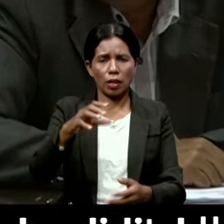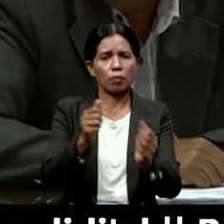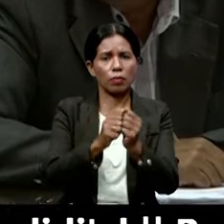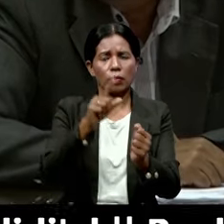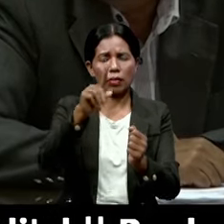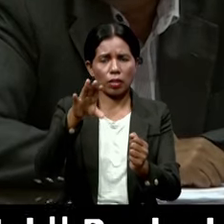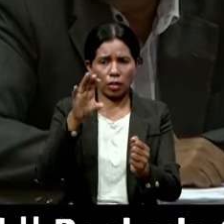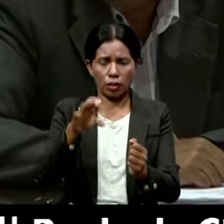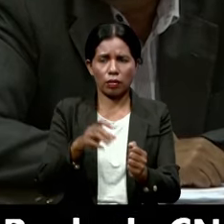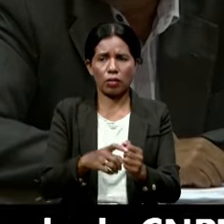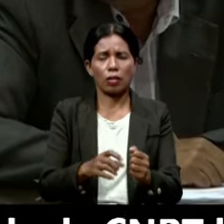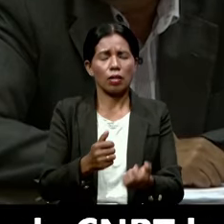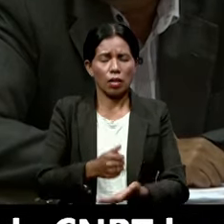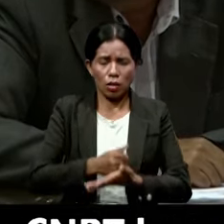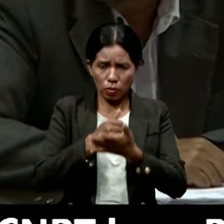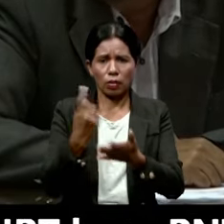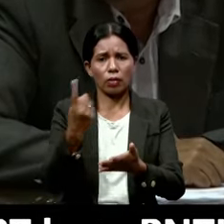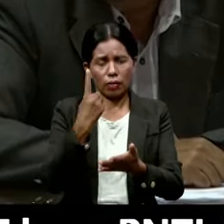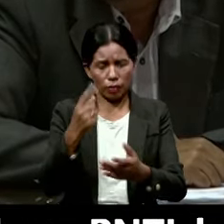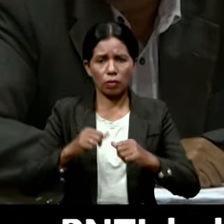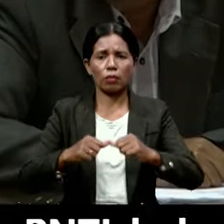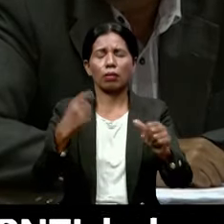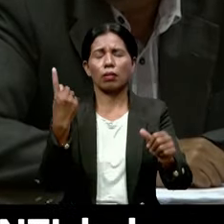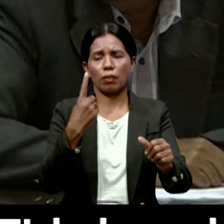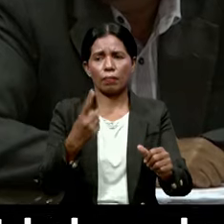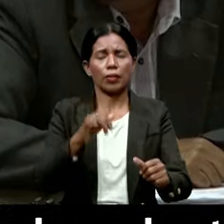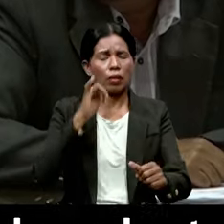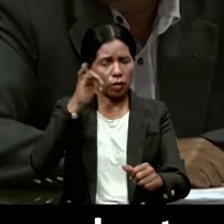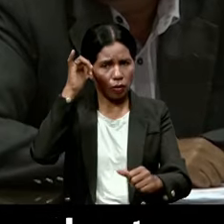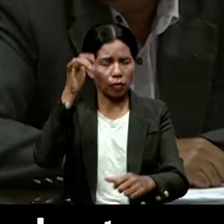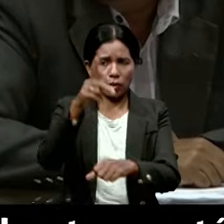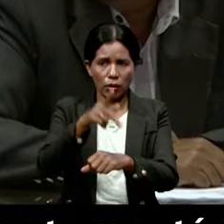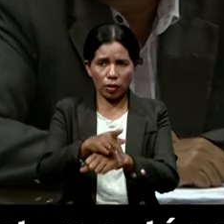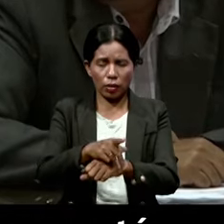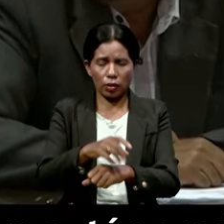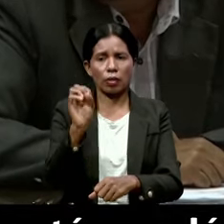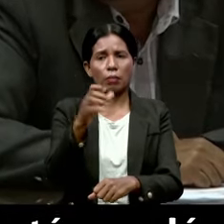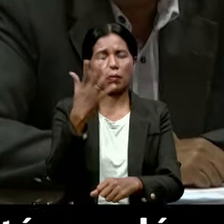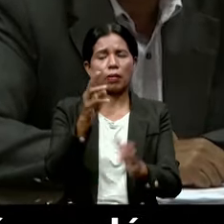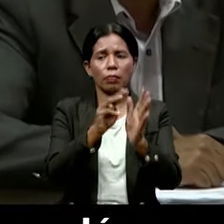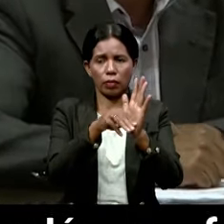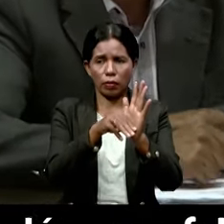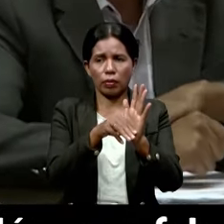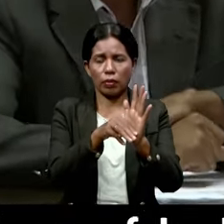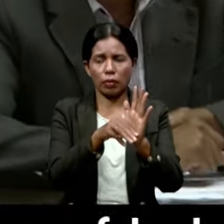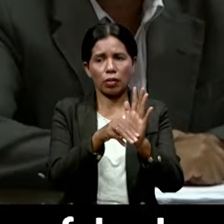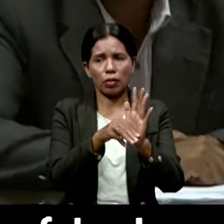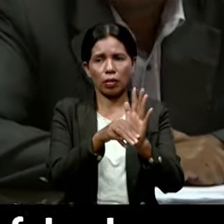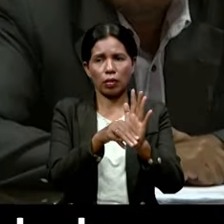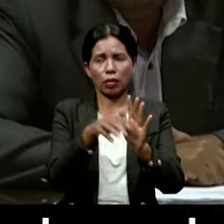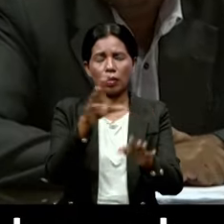ne liuda ne. Mas atendimento lau na fati normal. Ido rikala na acontece dehan 15 minutos. 15 minutos det